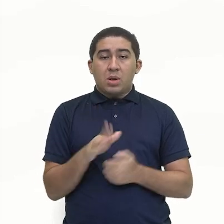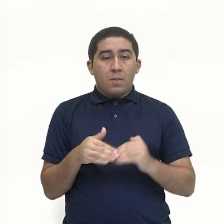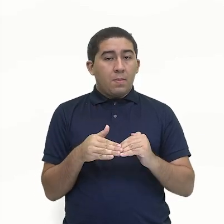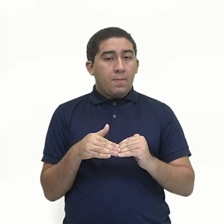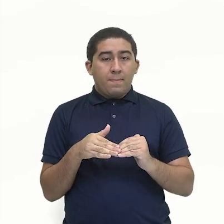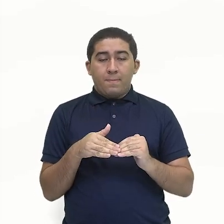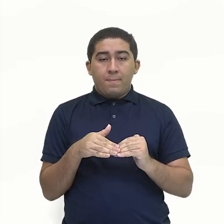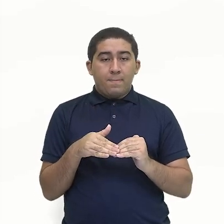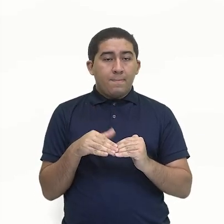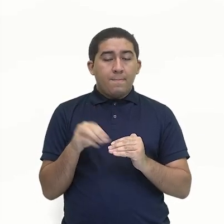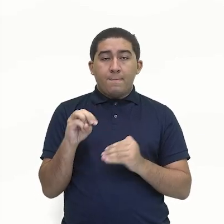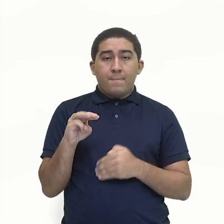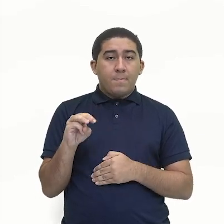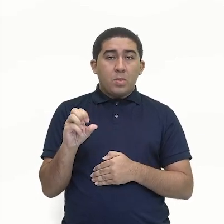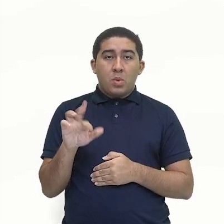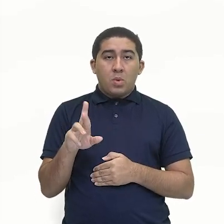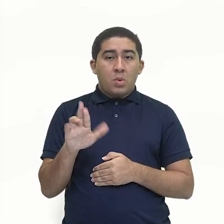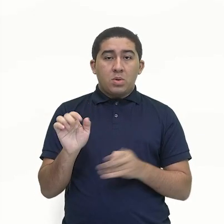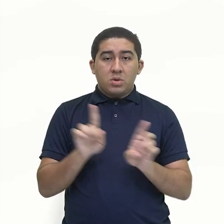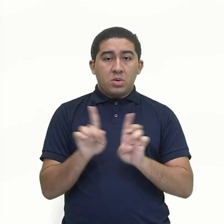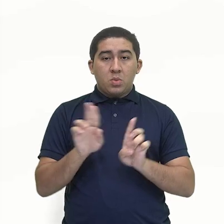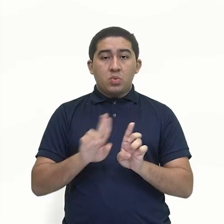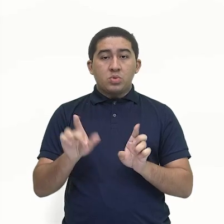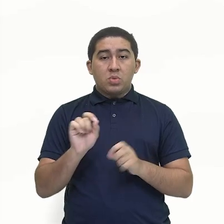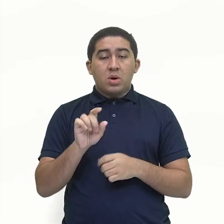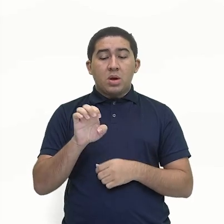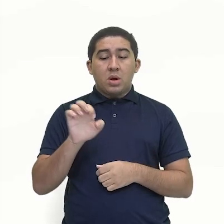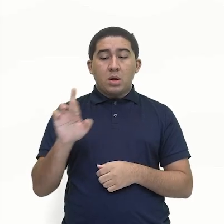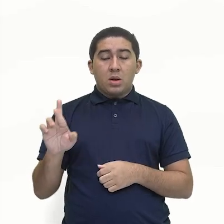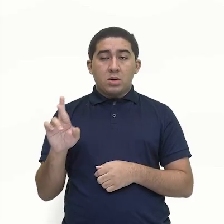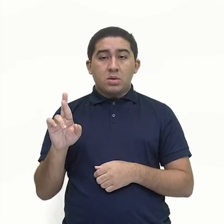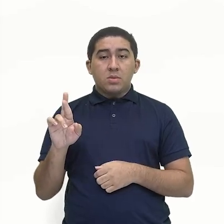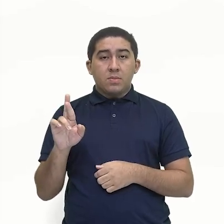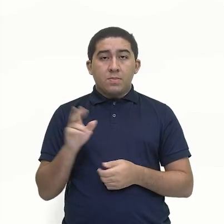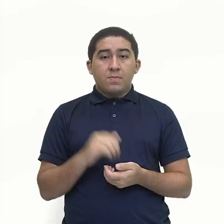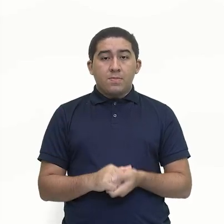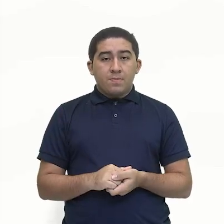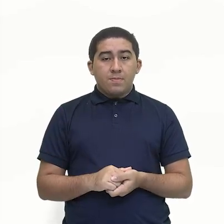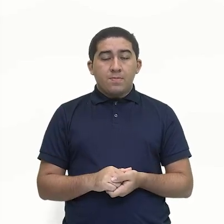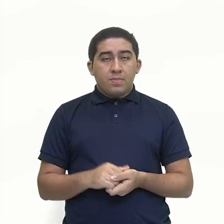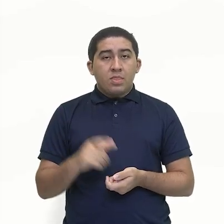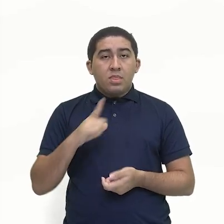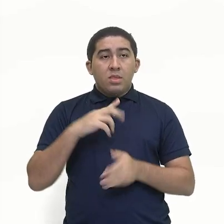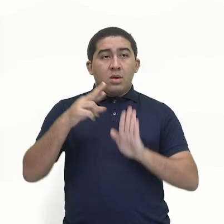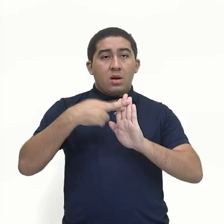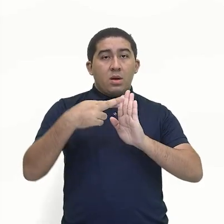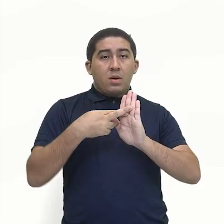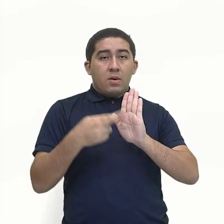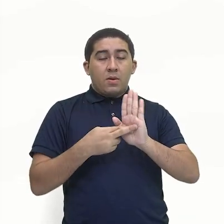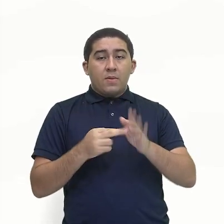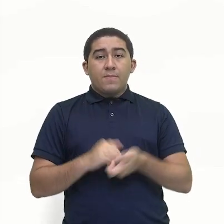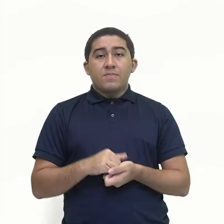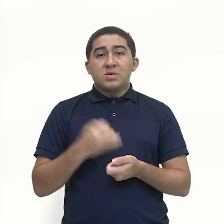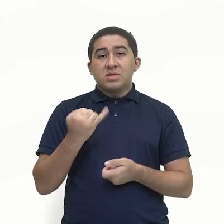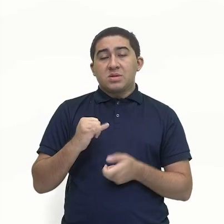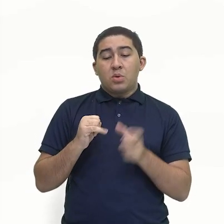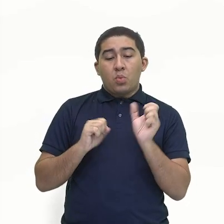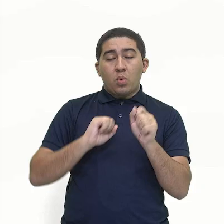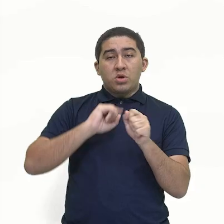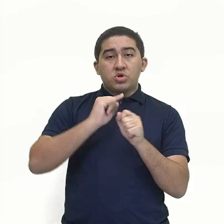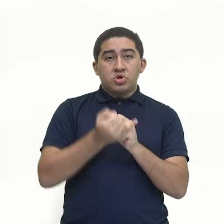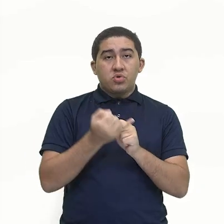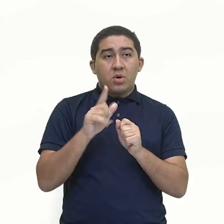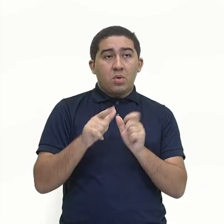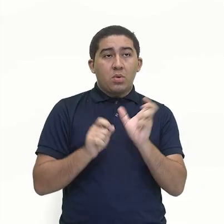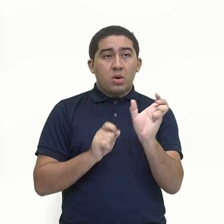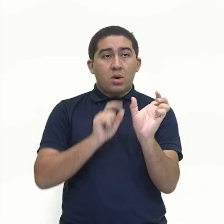tá? Eu vou utilizar, então, a terminação ER para comparar. Aí tem aquela regrinha, se o adjetivo tiver terminação